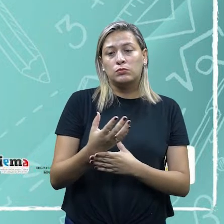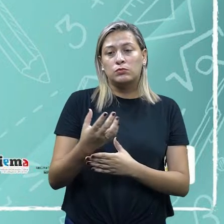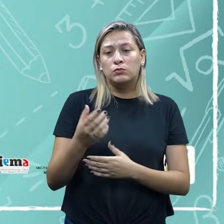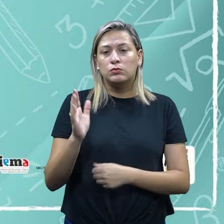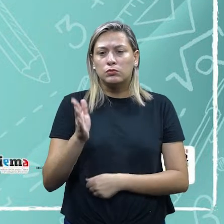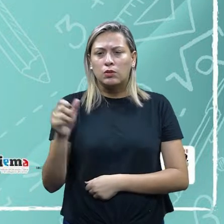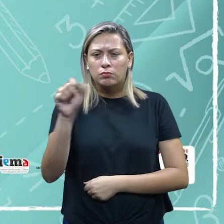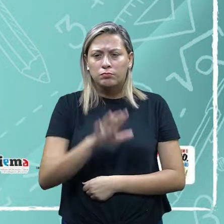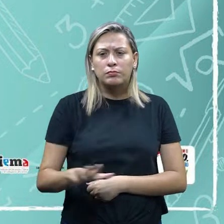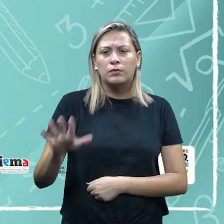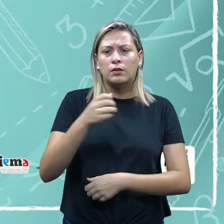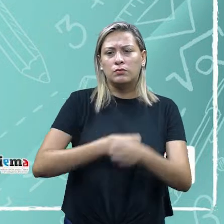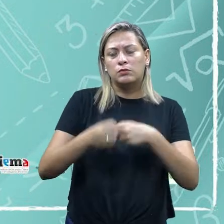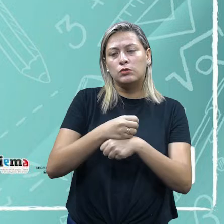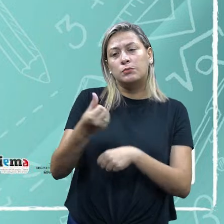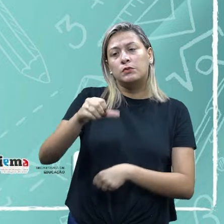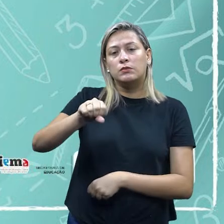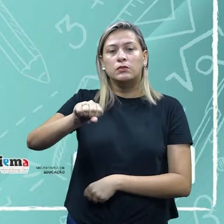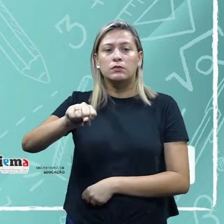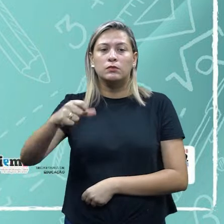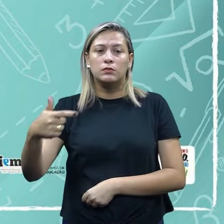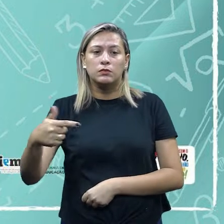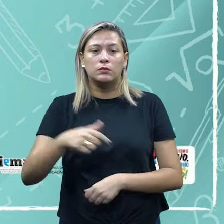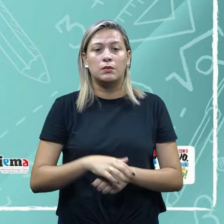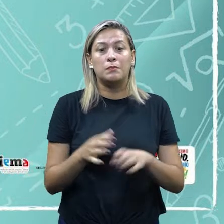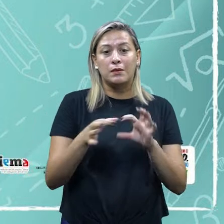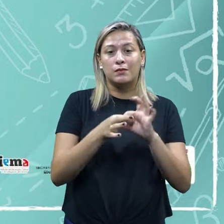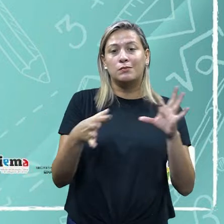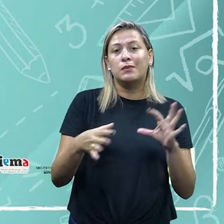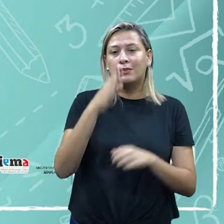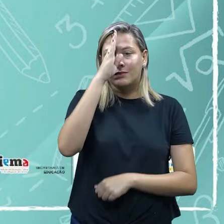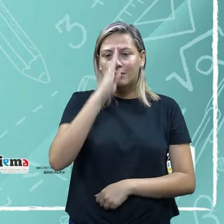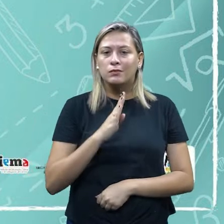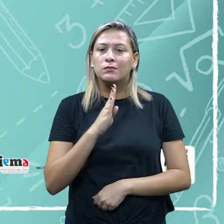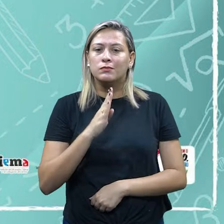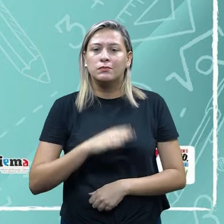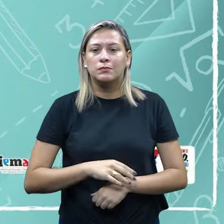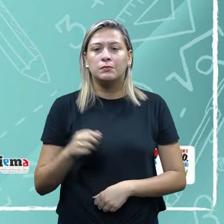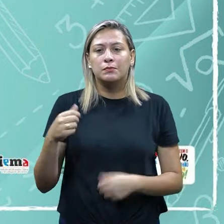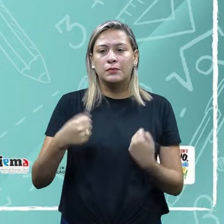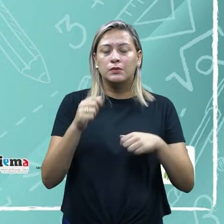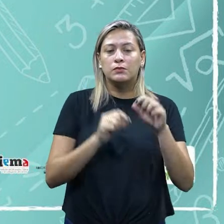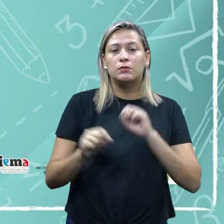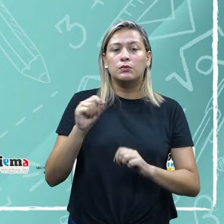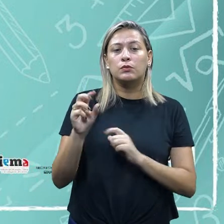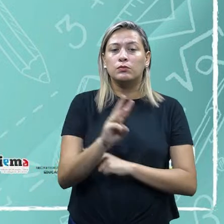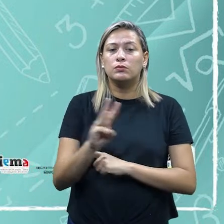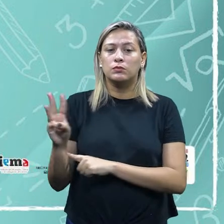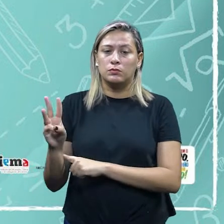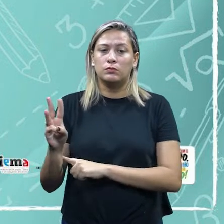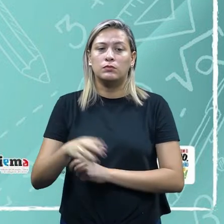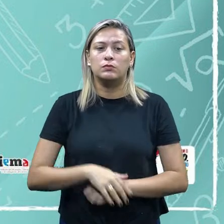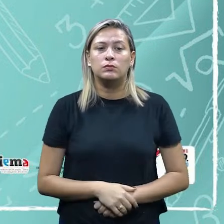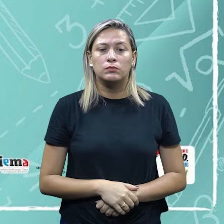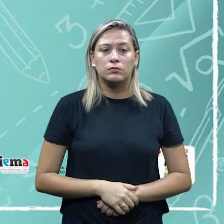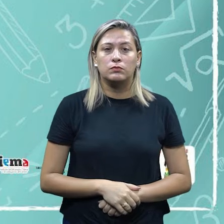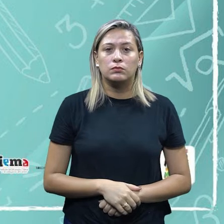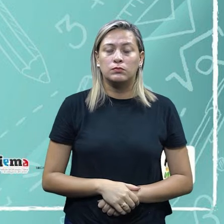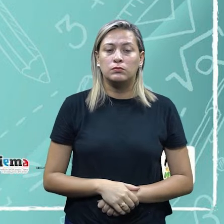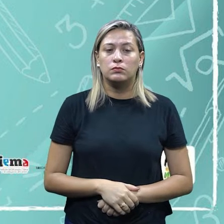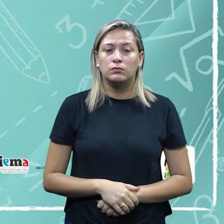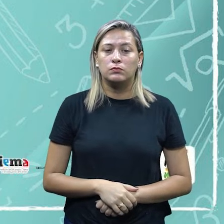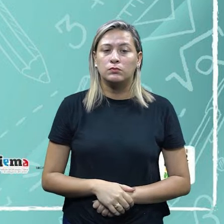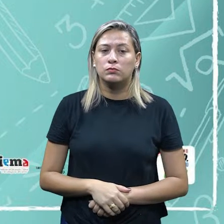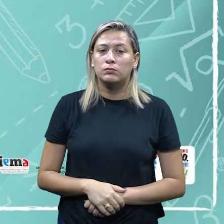de uso universitário é preciso acessar o site oficial da Autodesk, que é a empresa que produz, né, que criou, né,